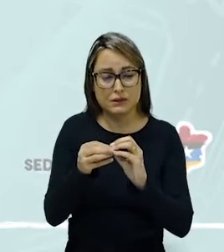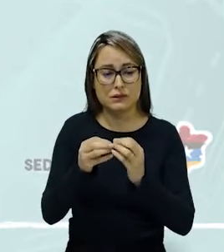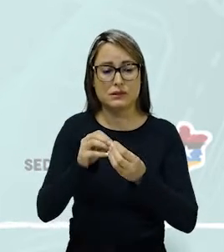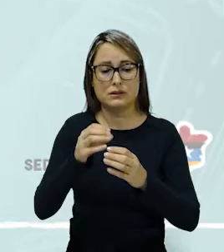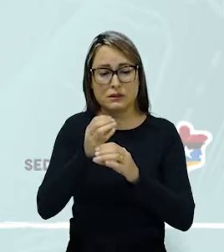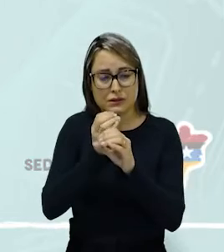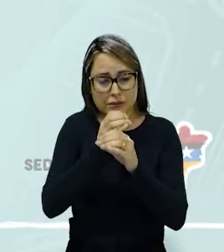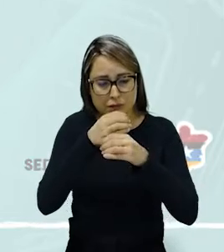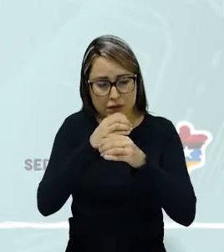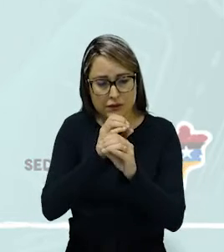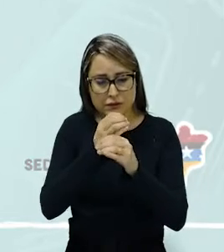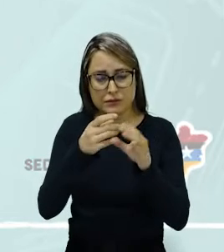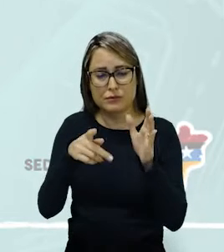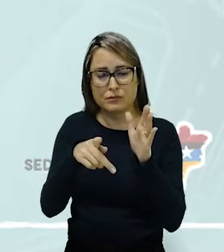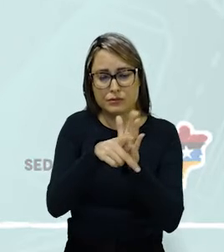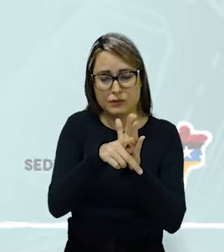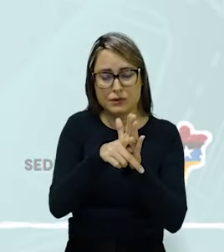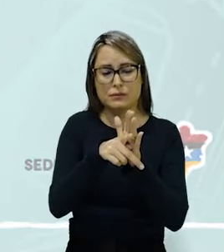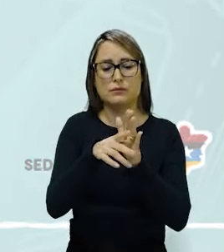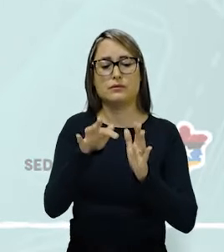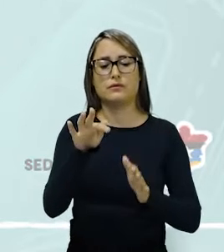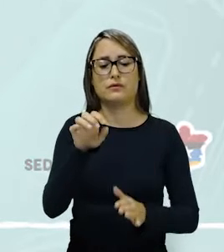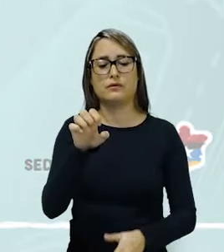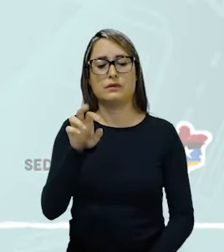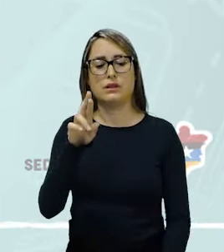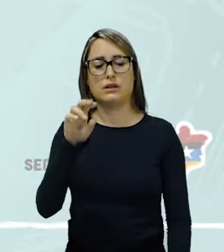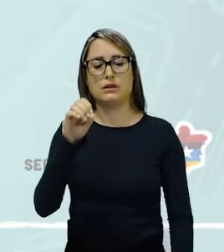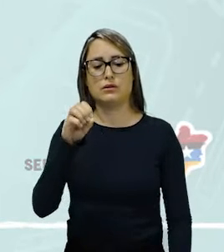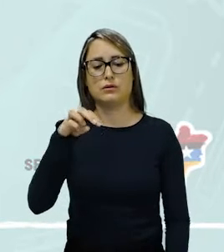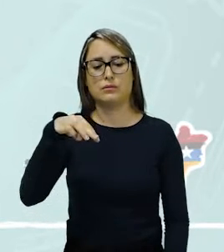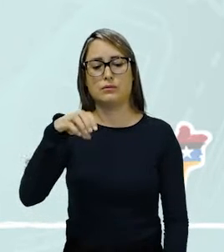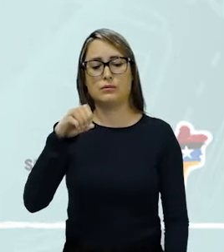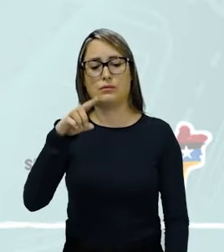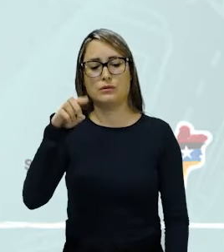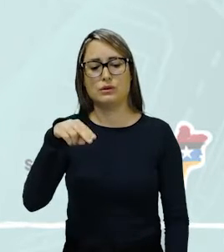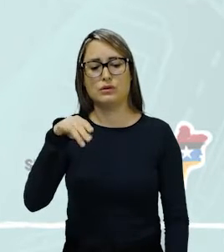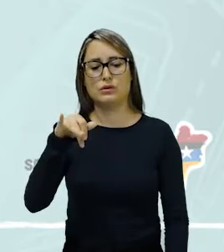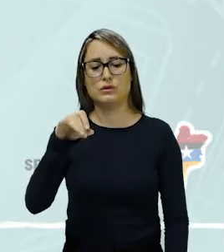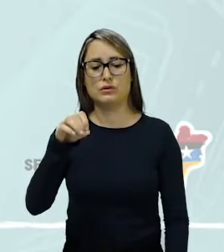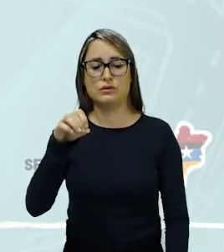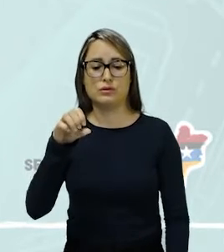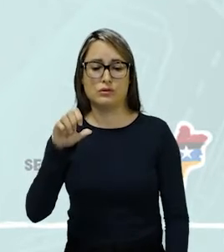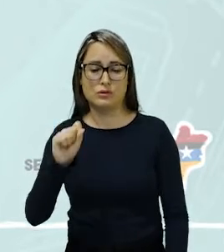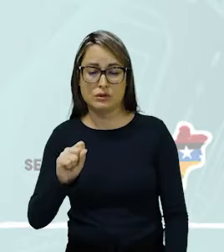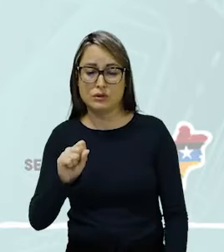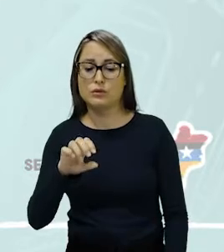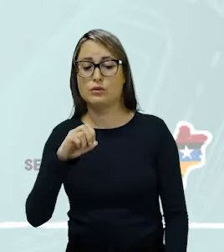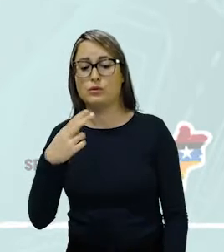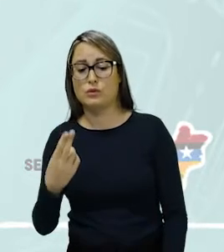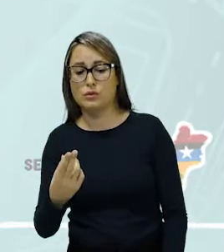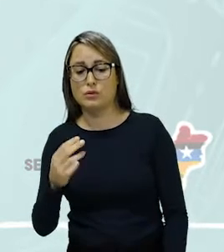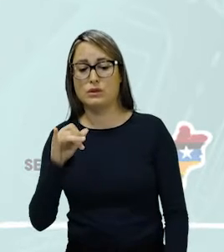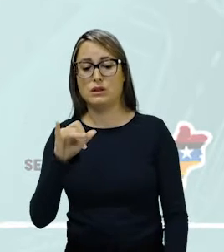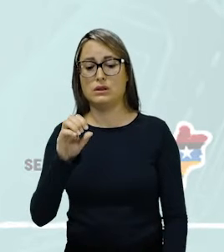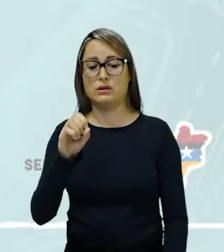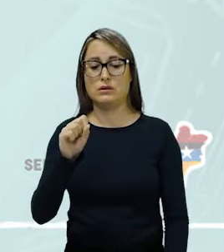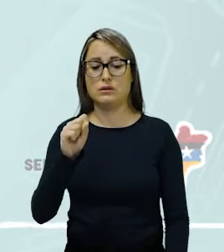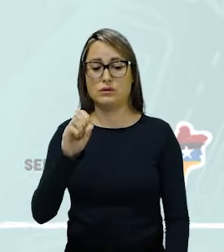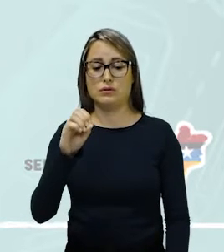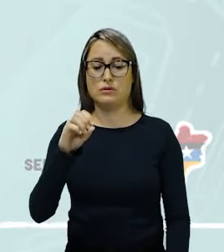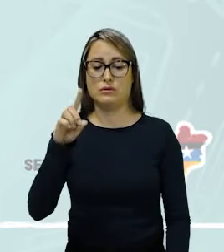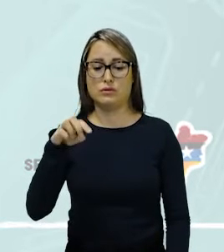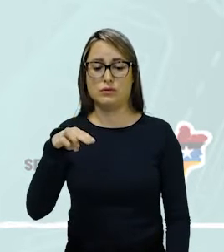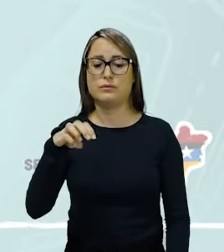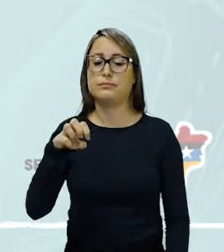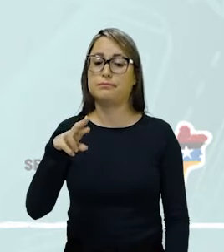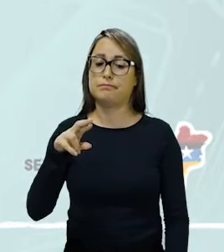em laboratório dos próprios feromônios ou de isômeros que apresentam a mesma atividade. Suponha